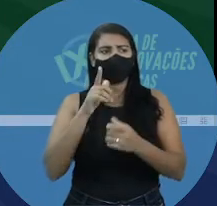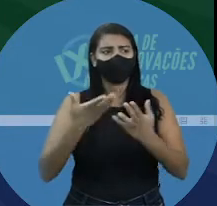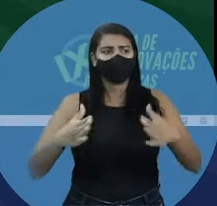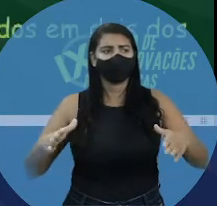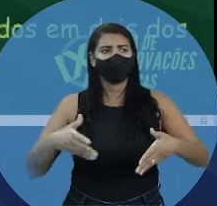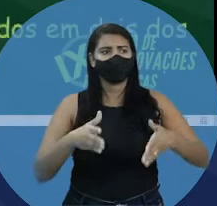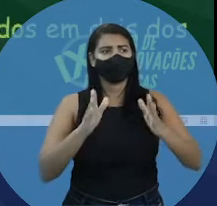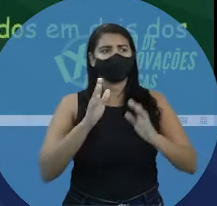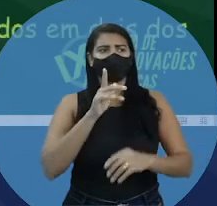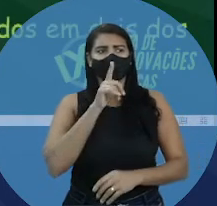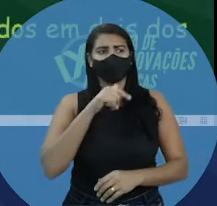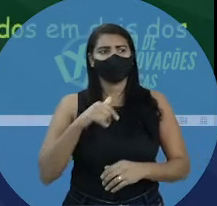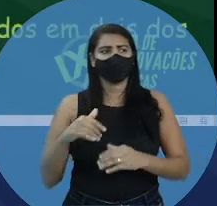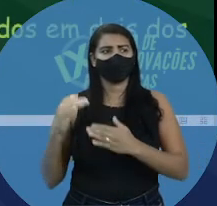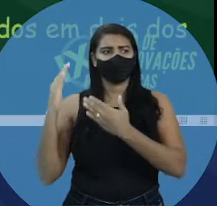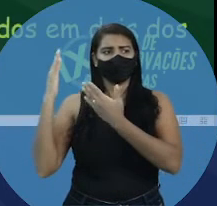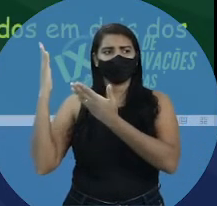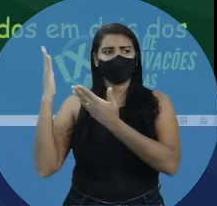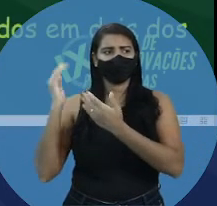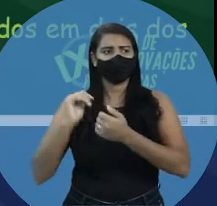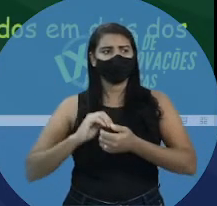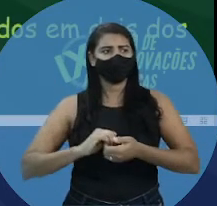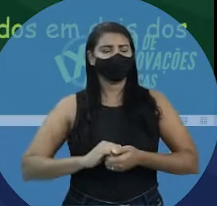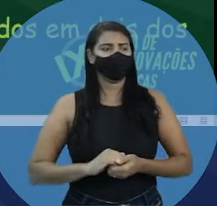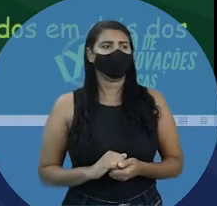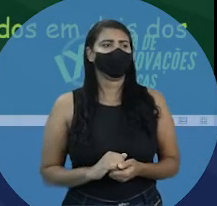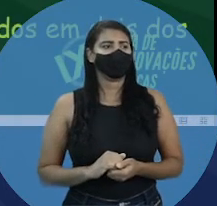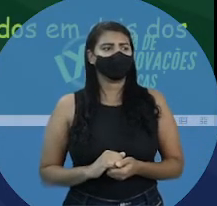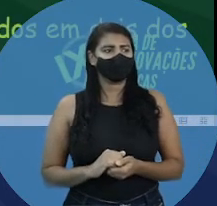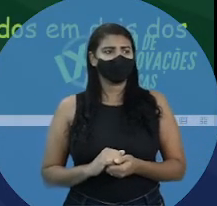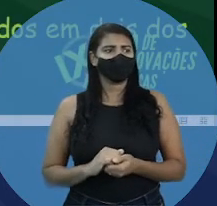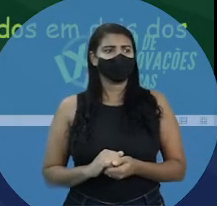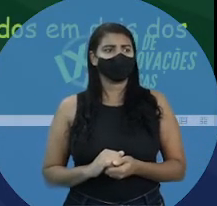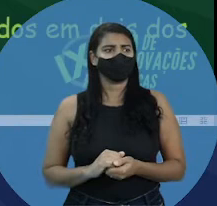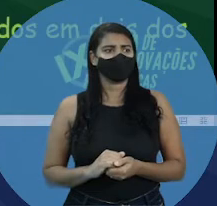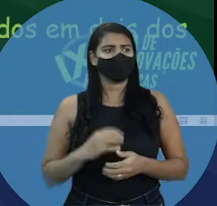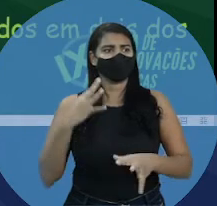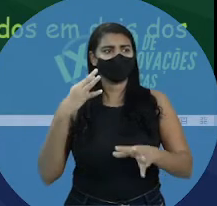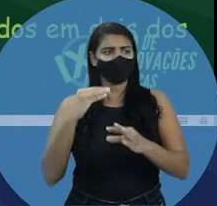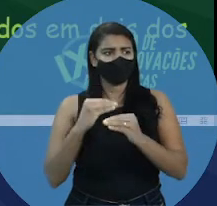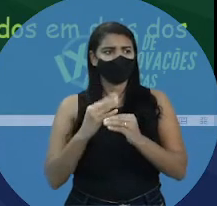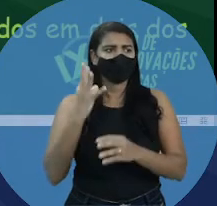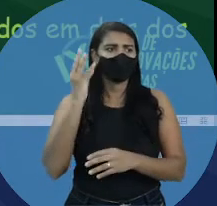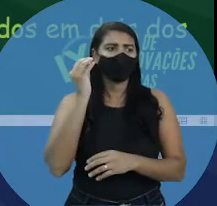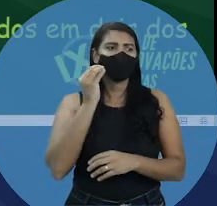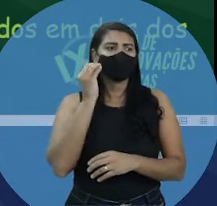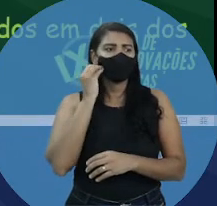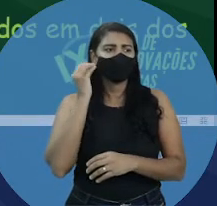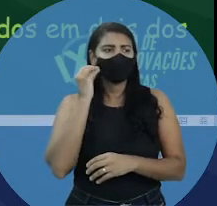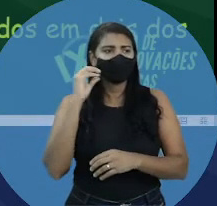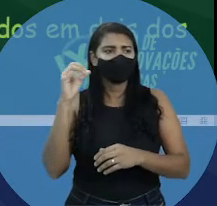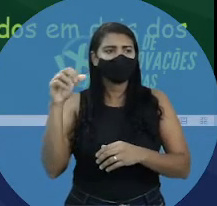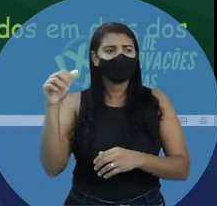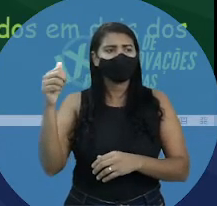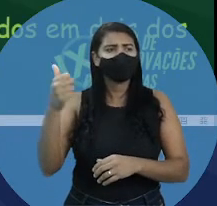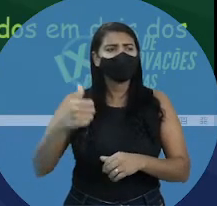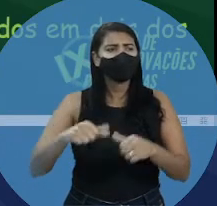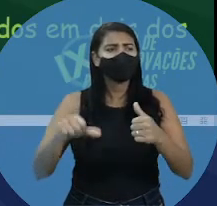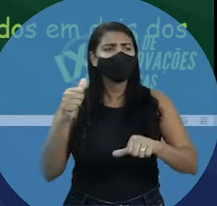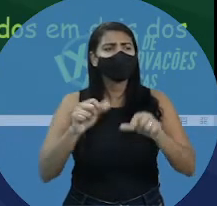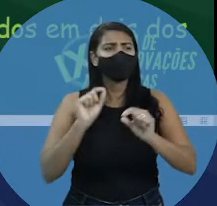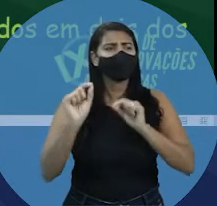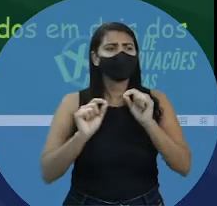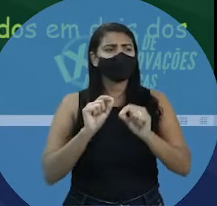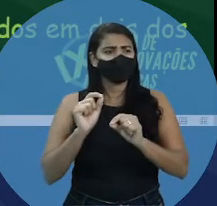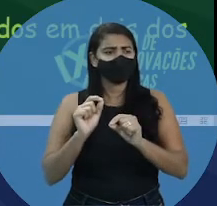passar. Então, fizemos o seguinte procedimento experimental para avaliar que impactos de pilhas